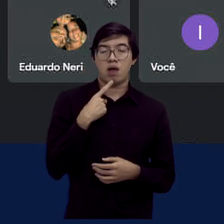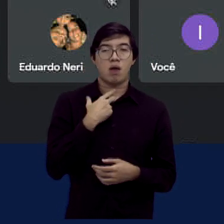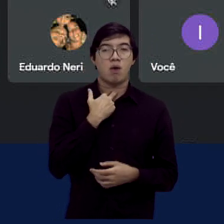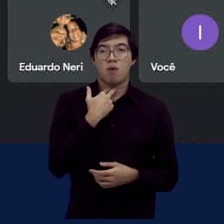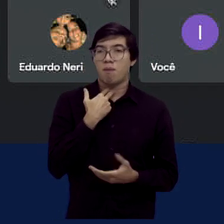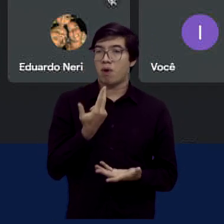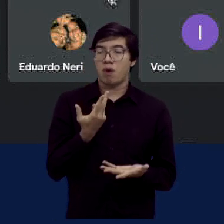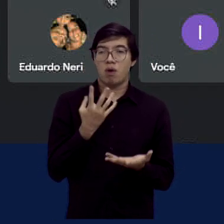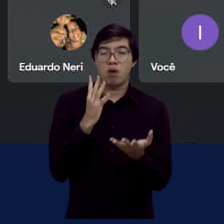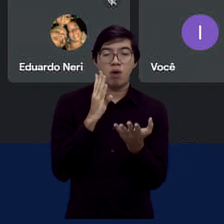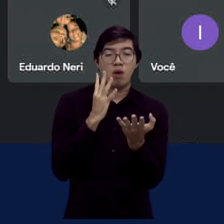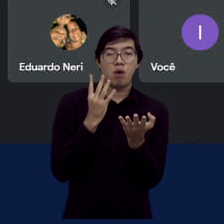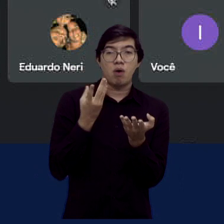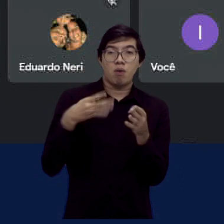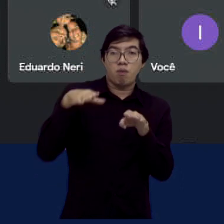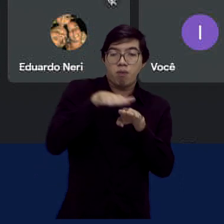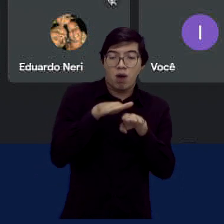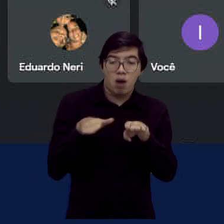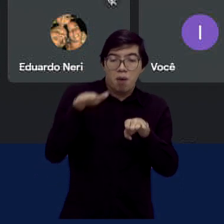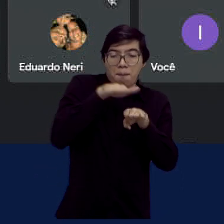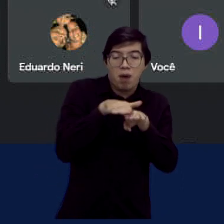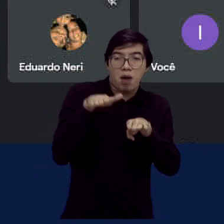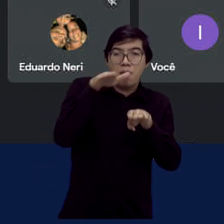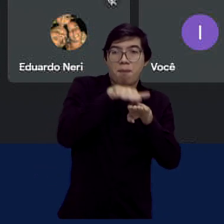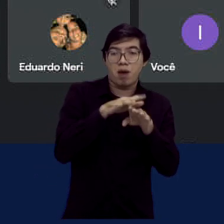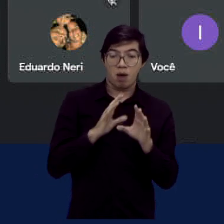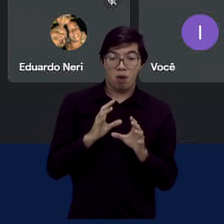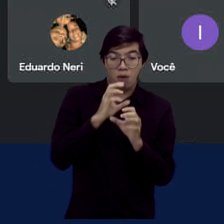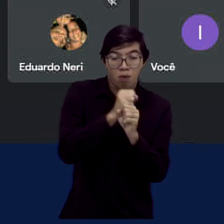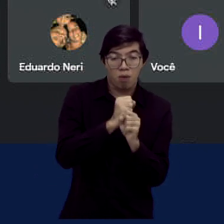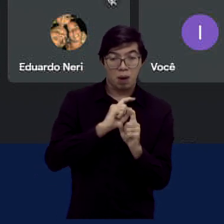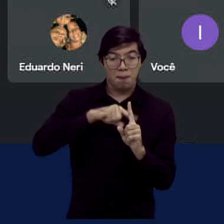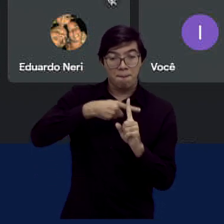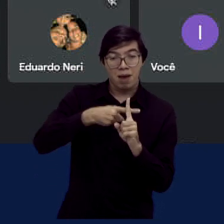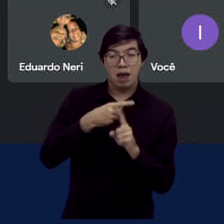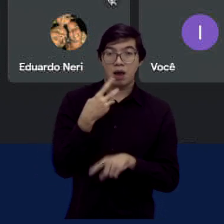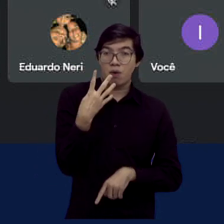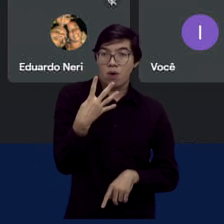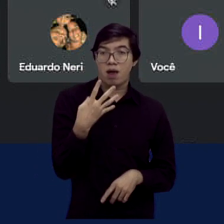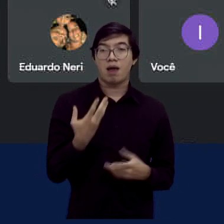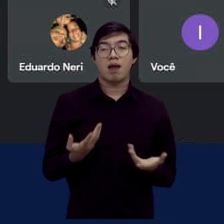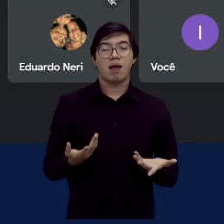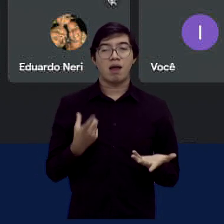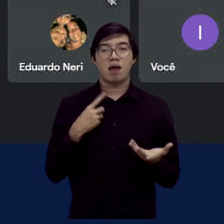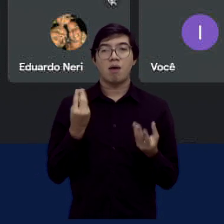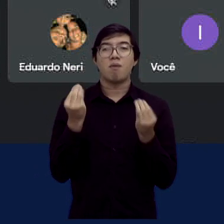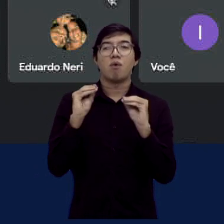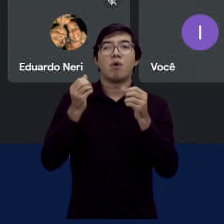mais 4 e depois... E aí uma pessoa respondeu, você não sabe jogar esse jogo.